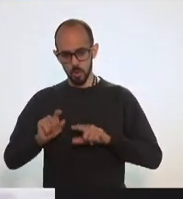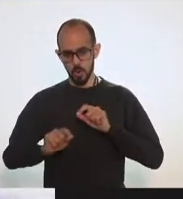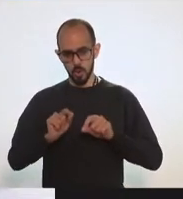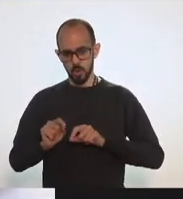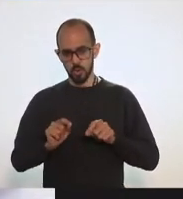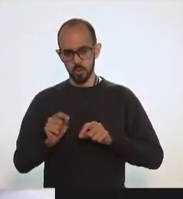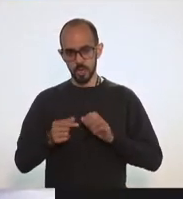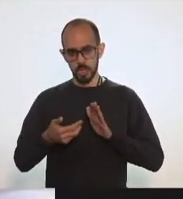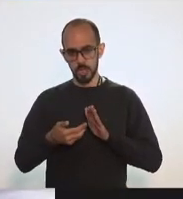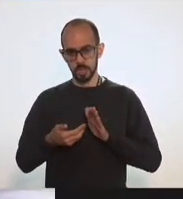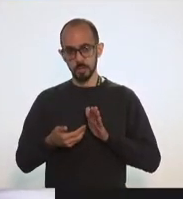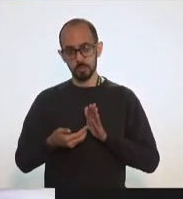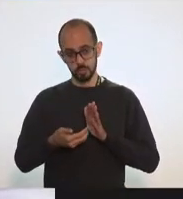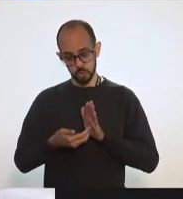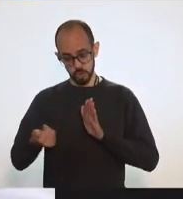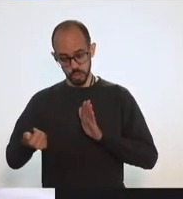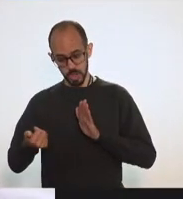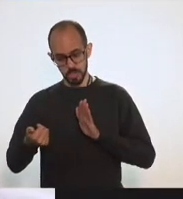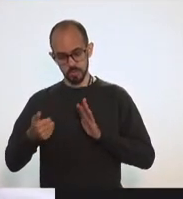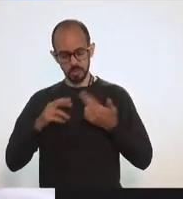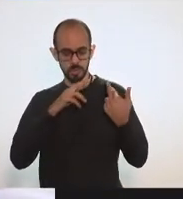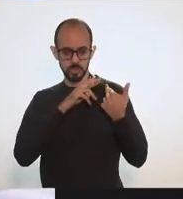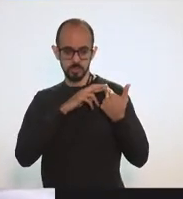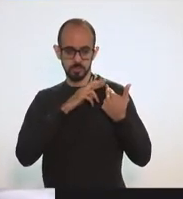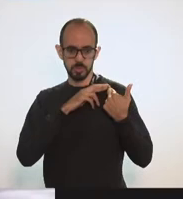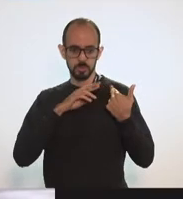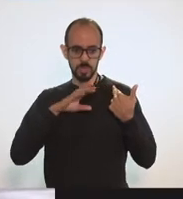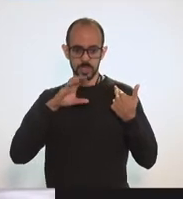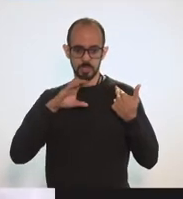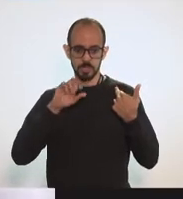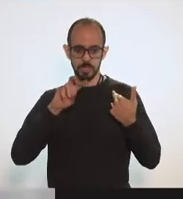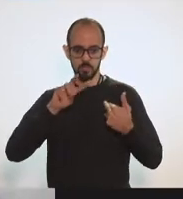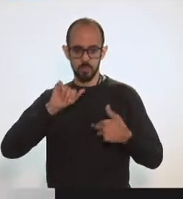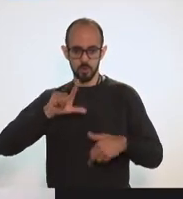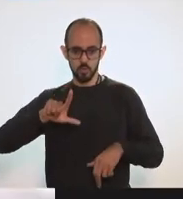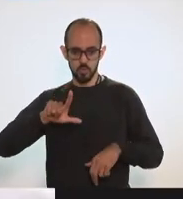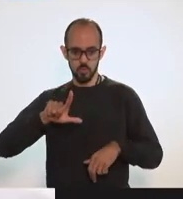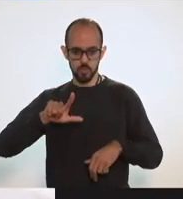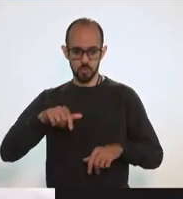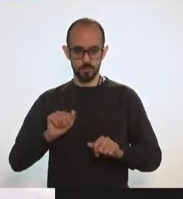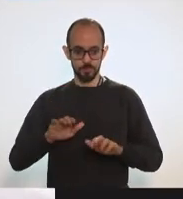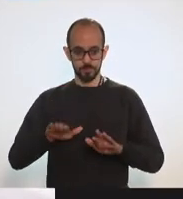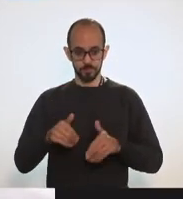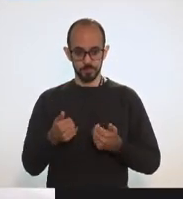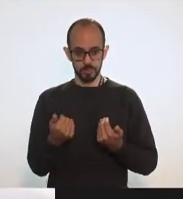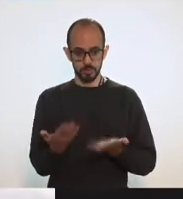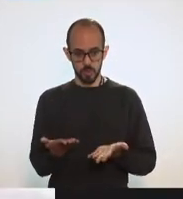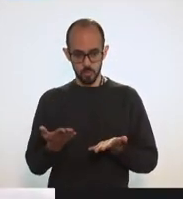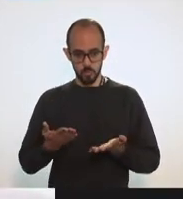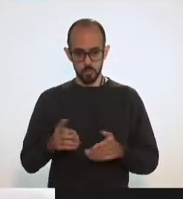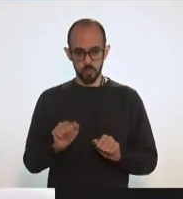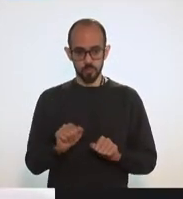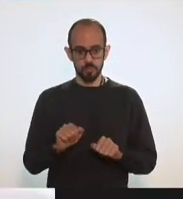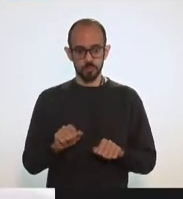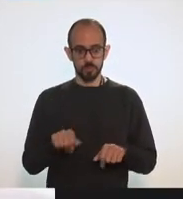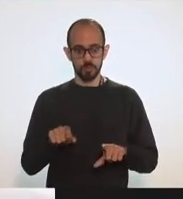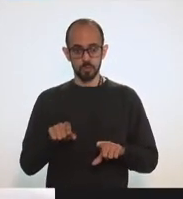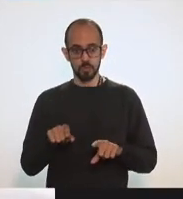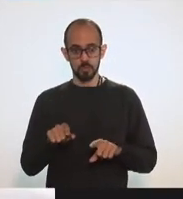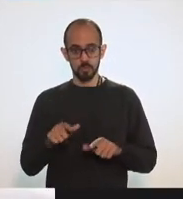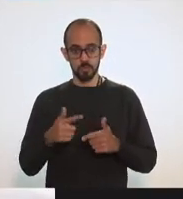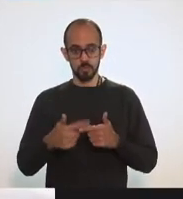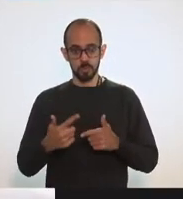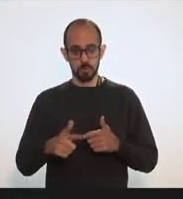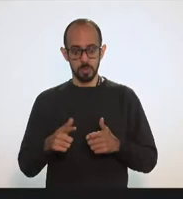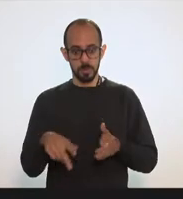da responsabilidade civil. No caso específico do monitor, eu até agora, diante